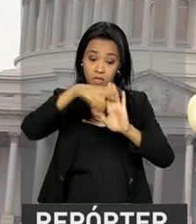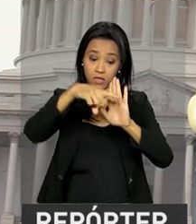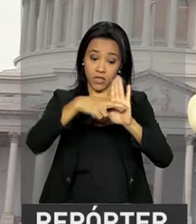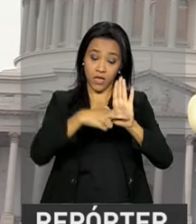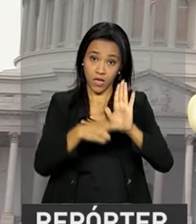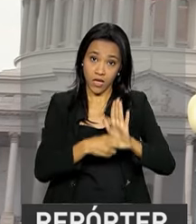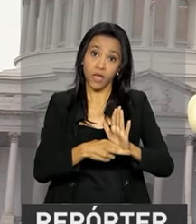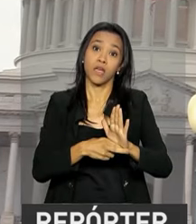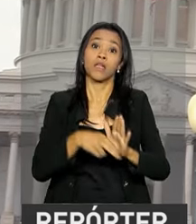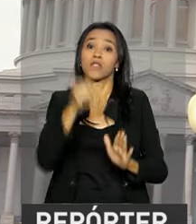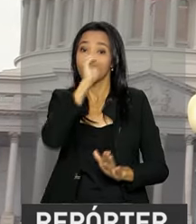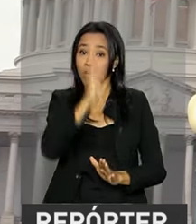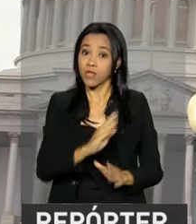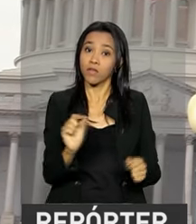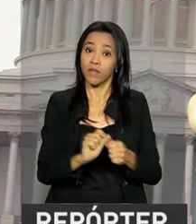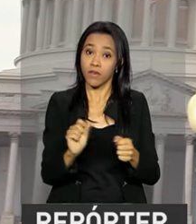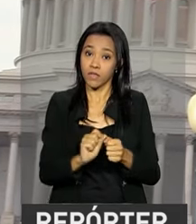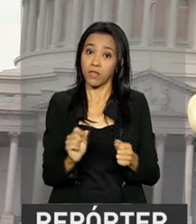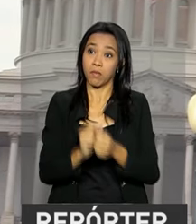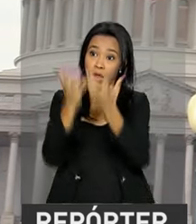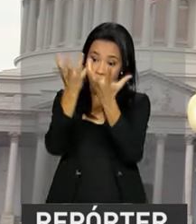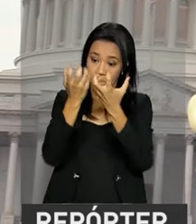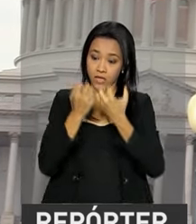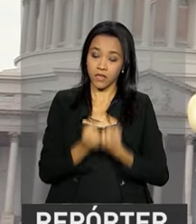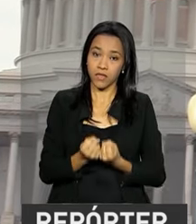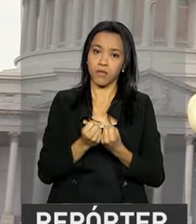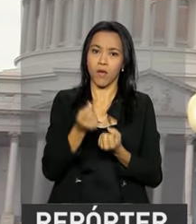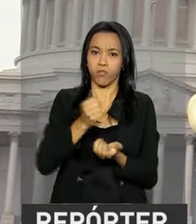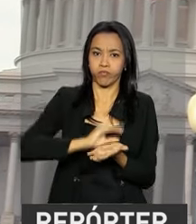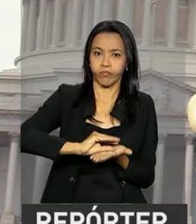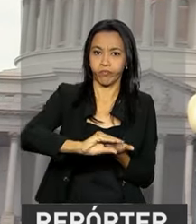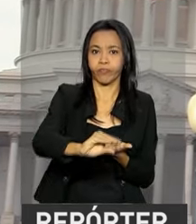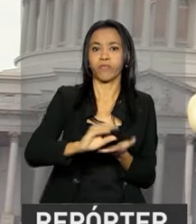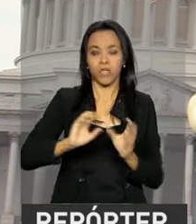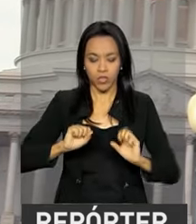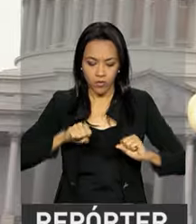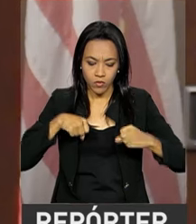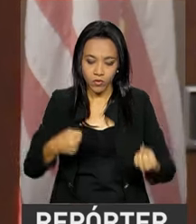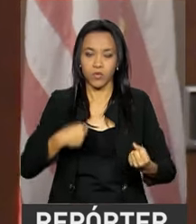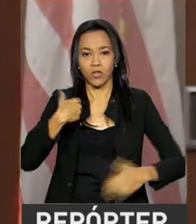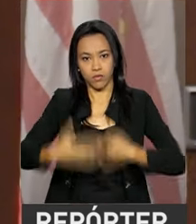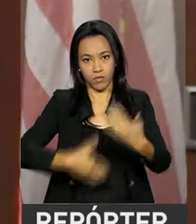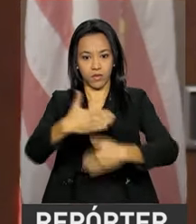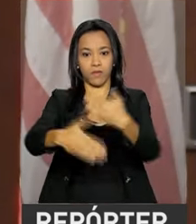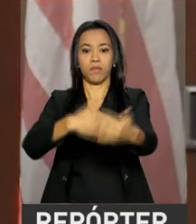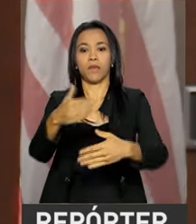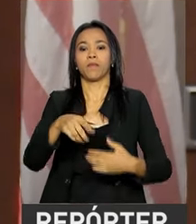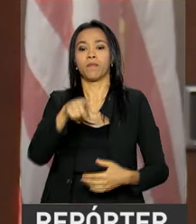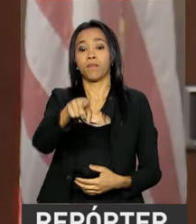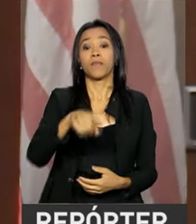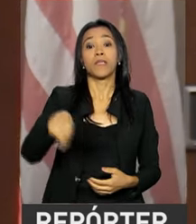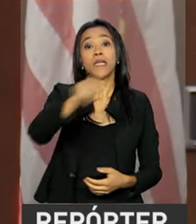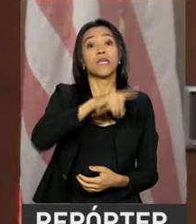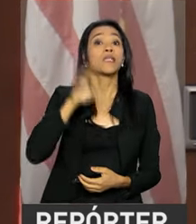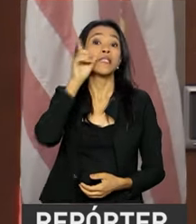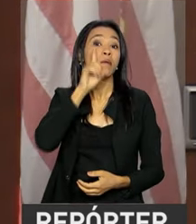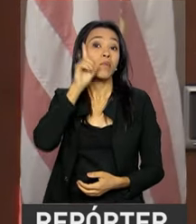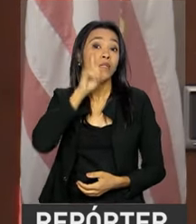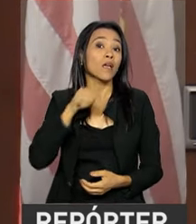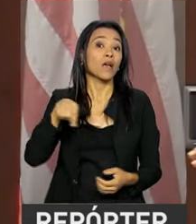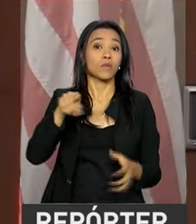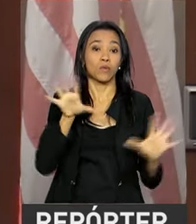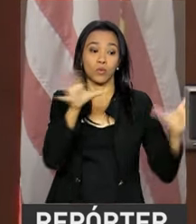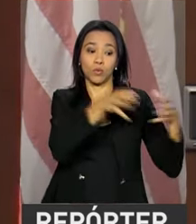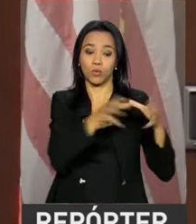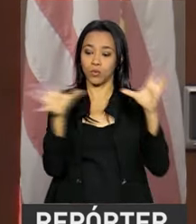fazendo para voltar a receber investimentos e retomar o crescimento deputados Democratas e republicanos